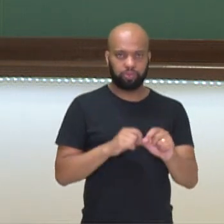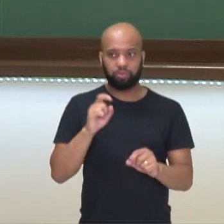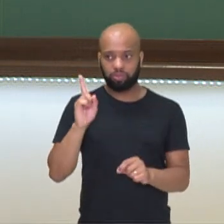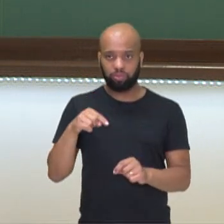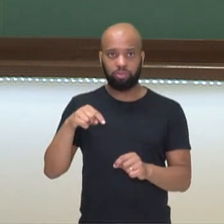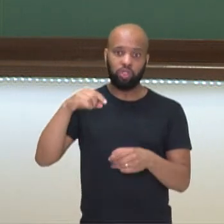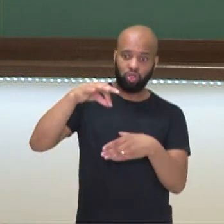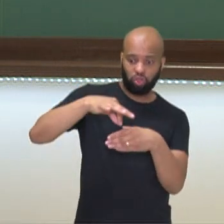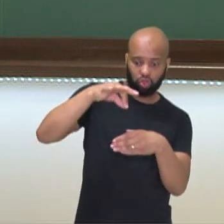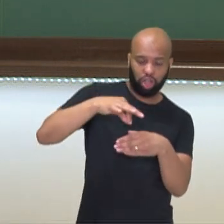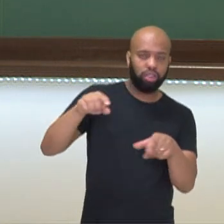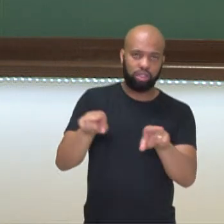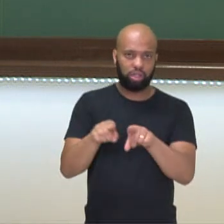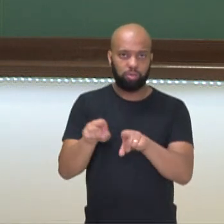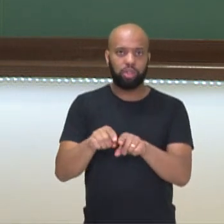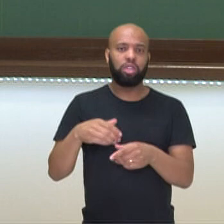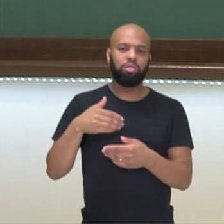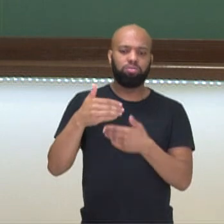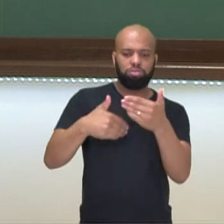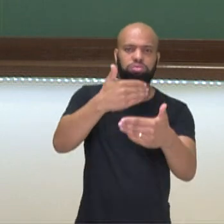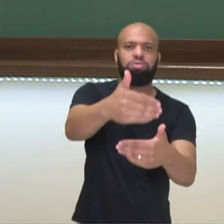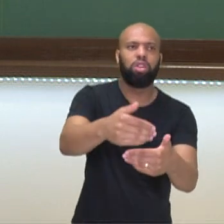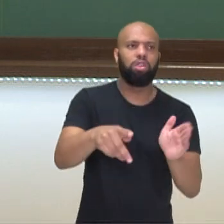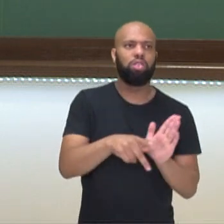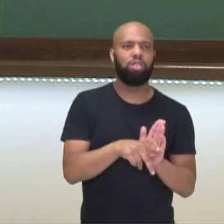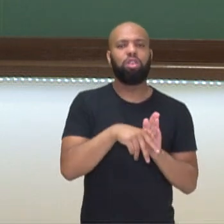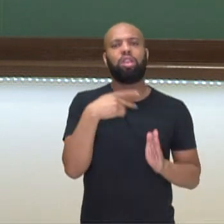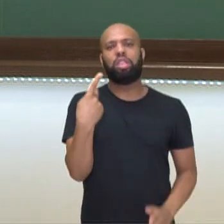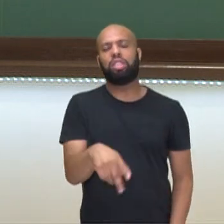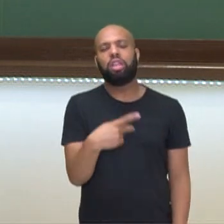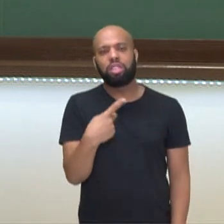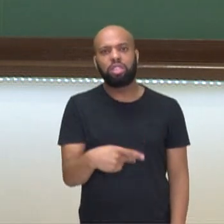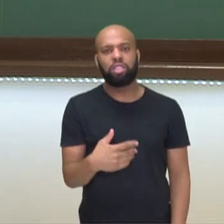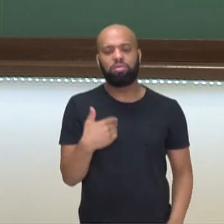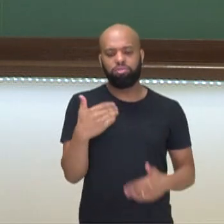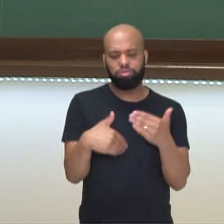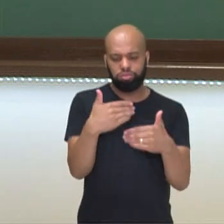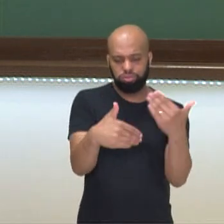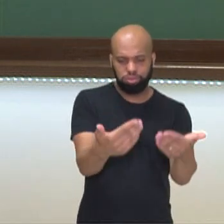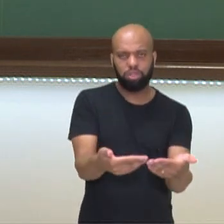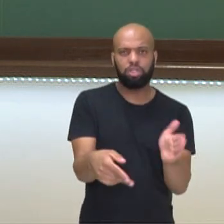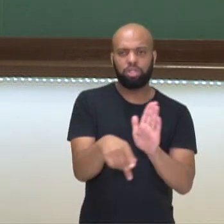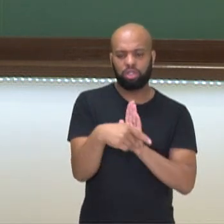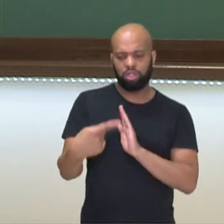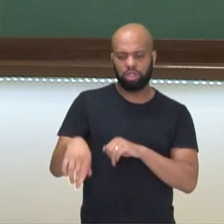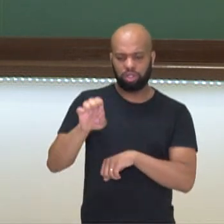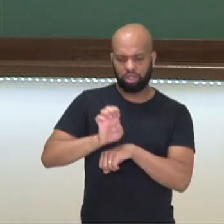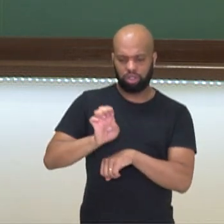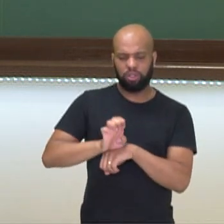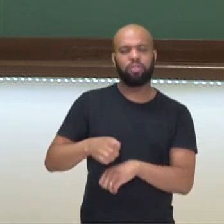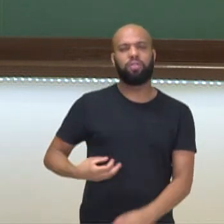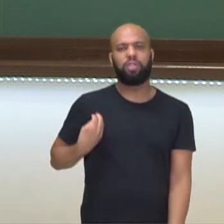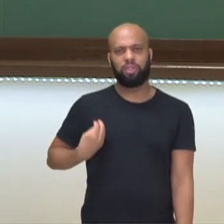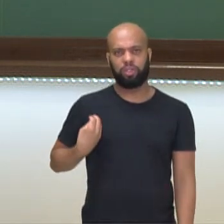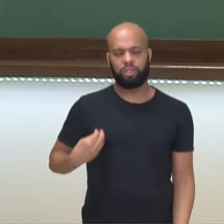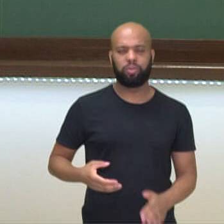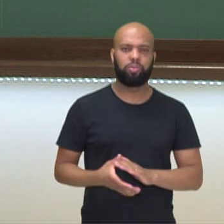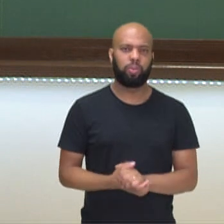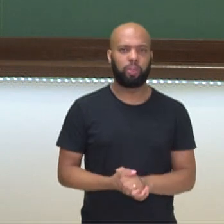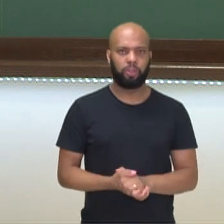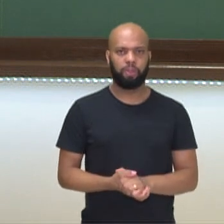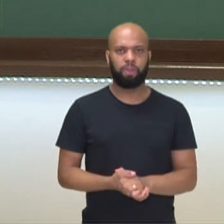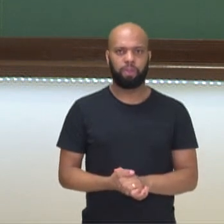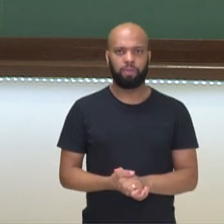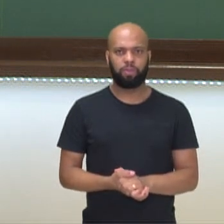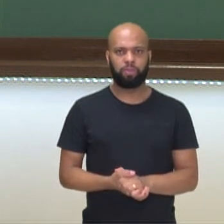ajudou e impulsionou o desenvolvimento e o processo de urbanização para com este estado no qual nós vivemos. Então veja,